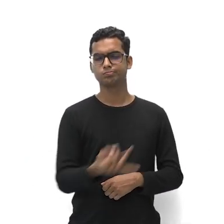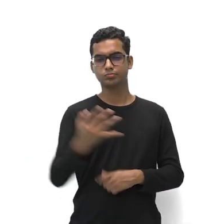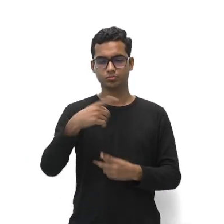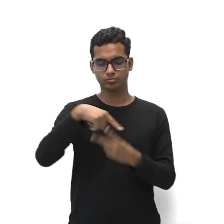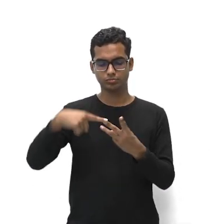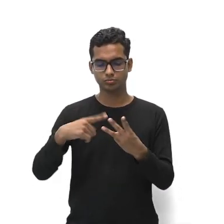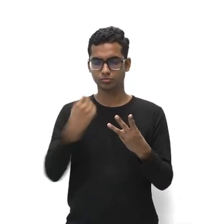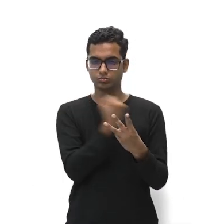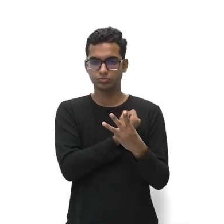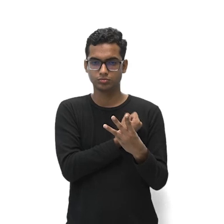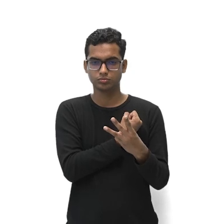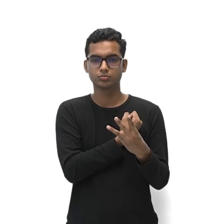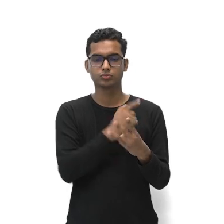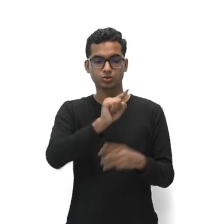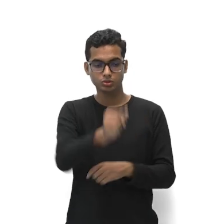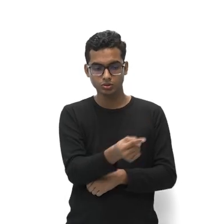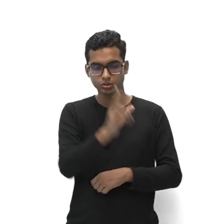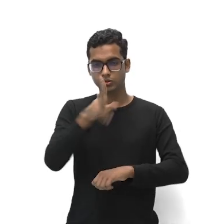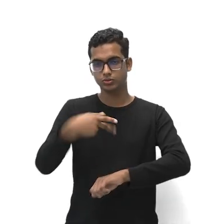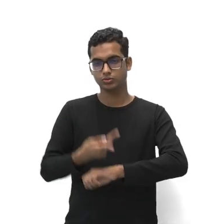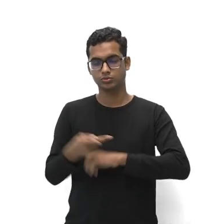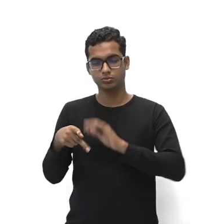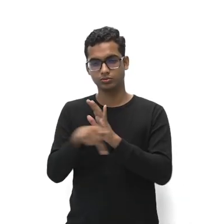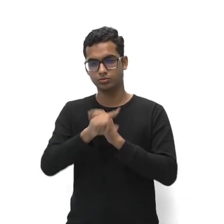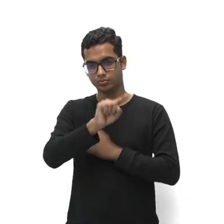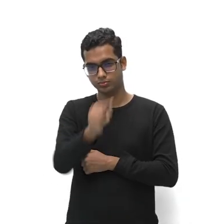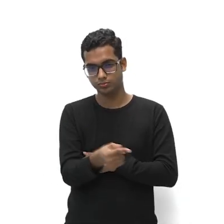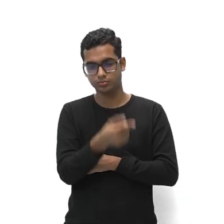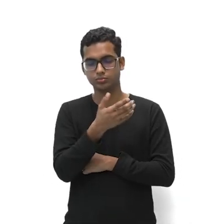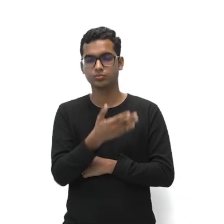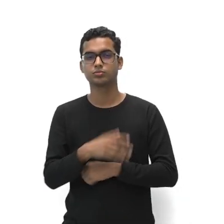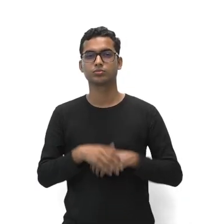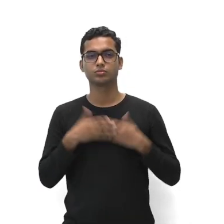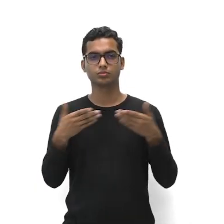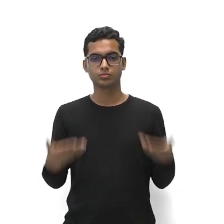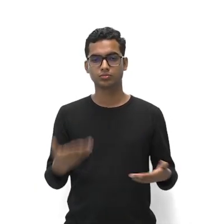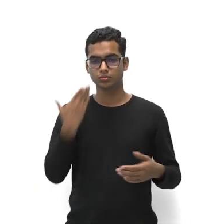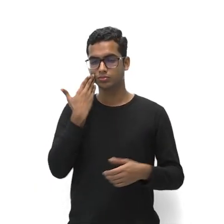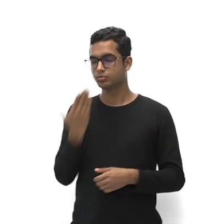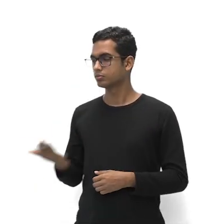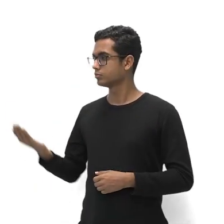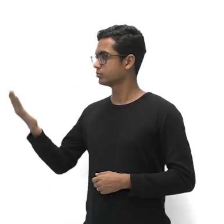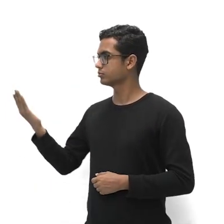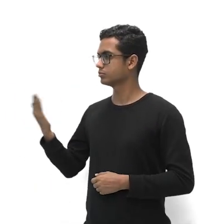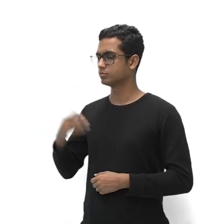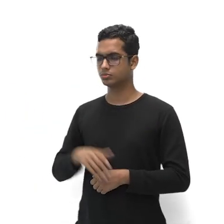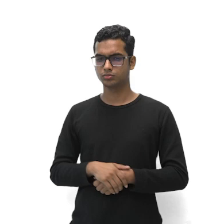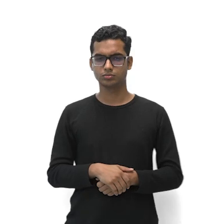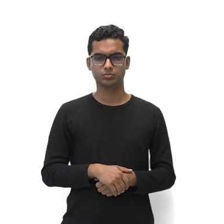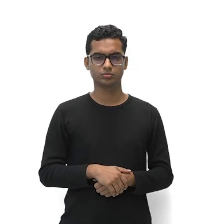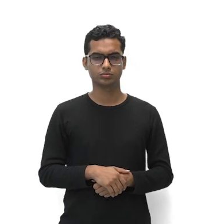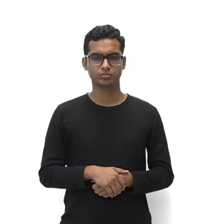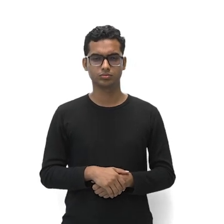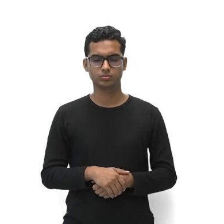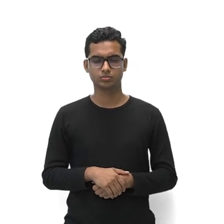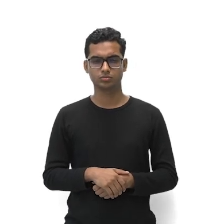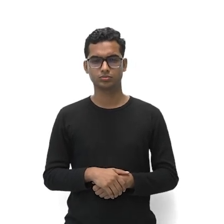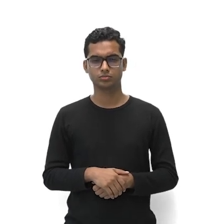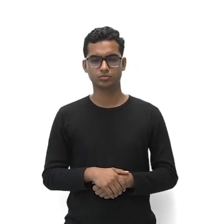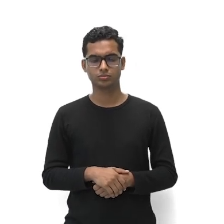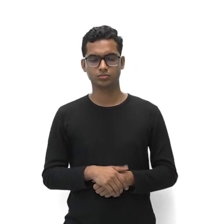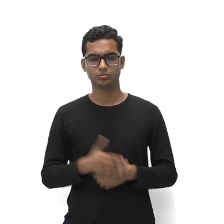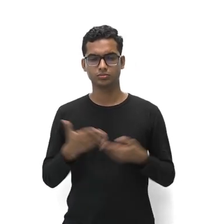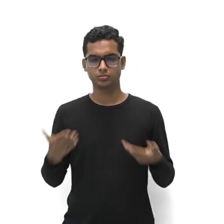casas decimais, né? Então eu vou contar aqui 2, ainda está faltando mais uma, né? 3 casas decimais, vírgula